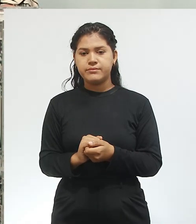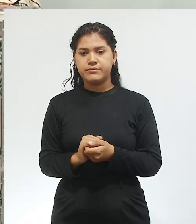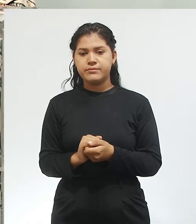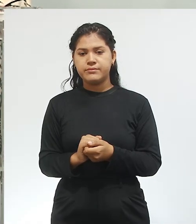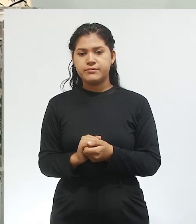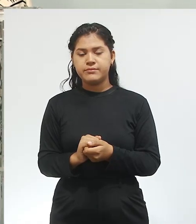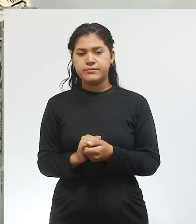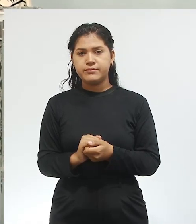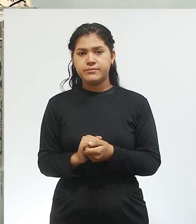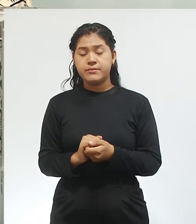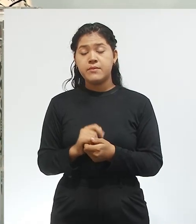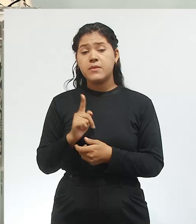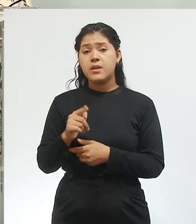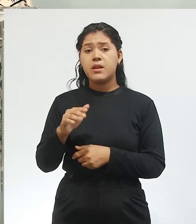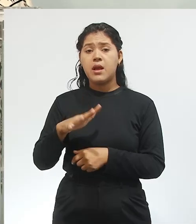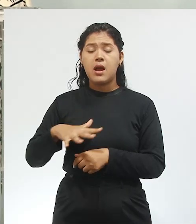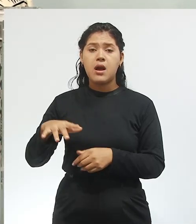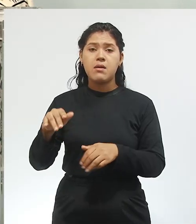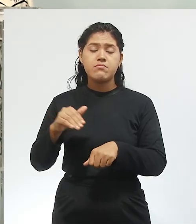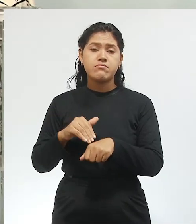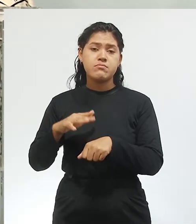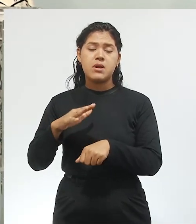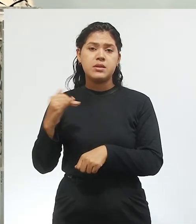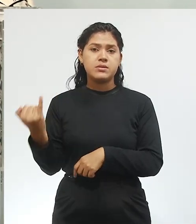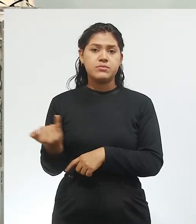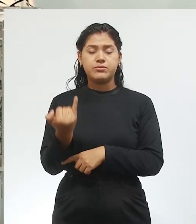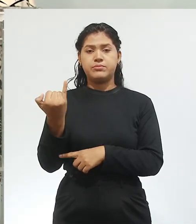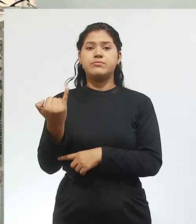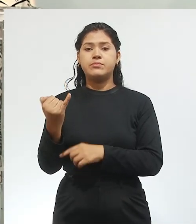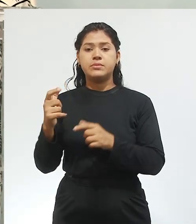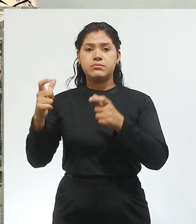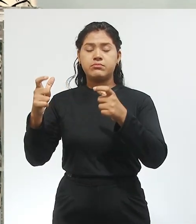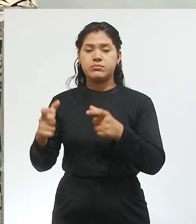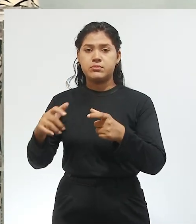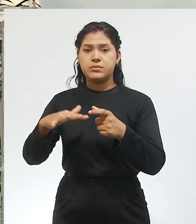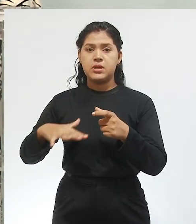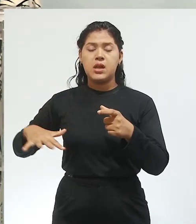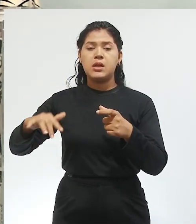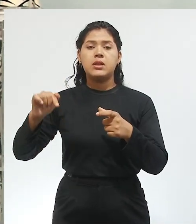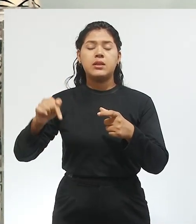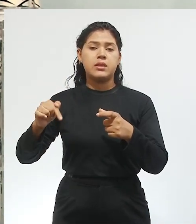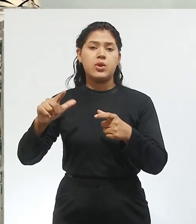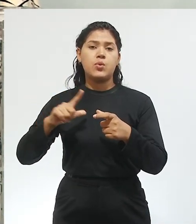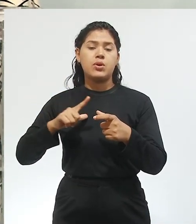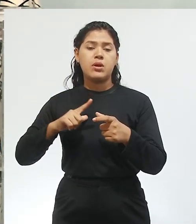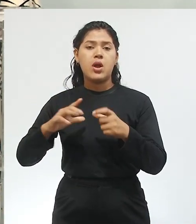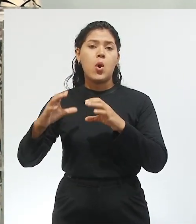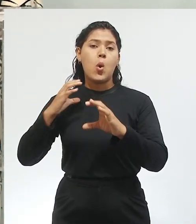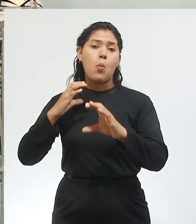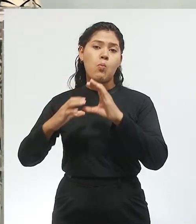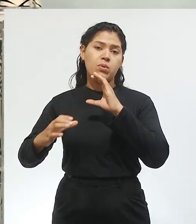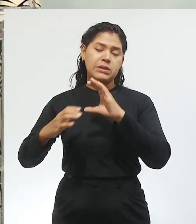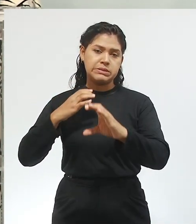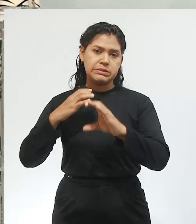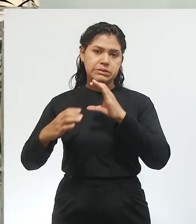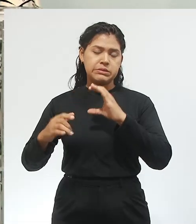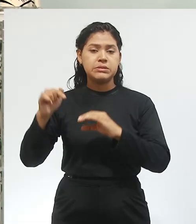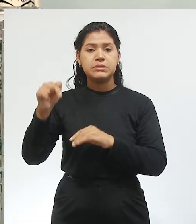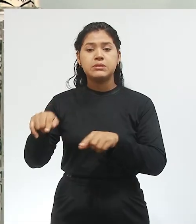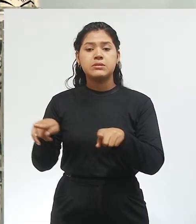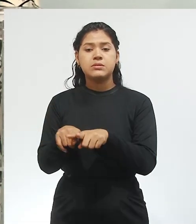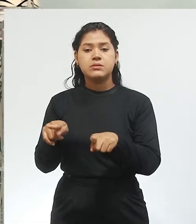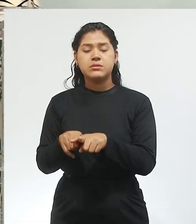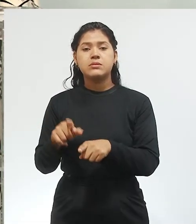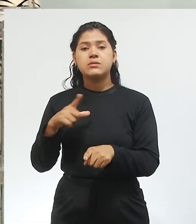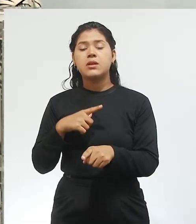ela é o item dentro do composto de marketing que trata justamente da comunicação. Aqui